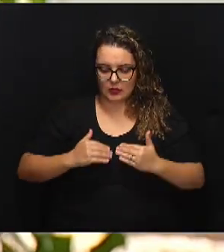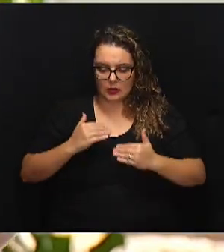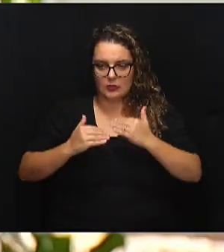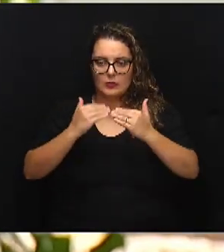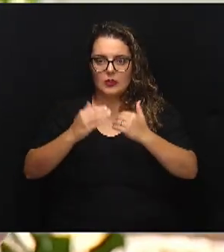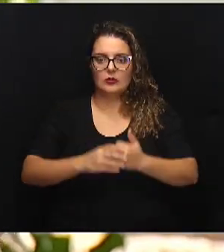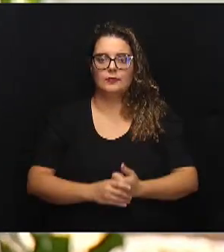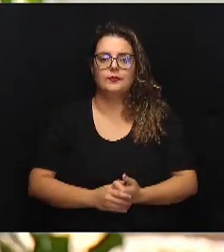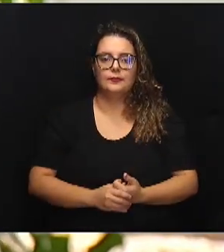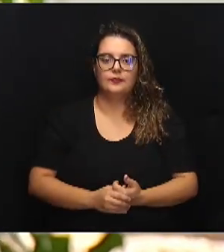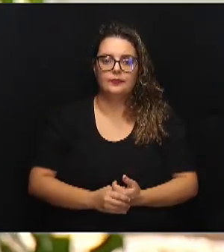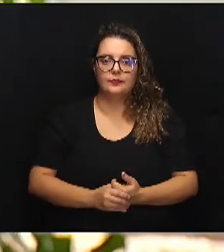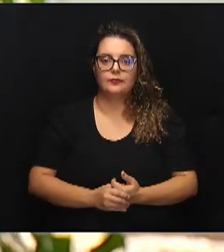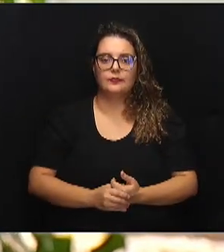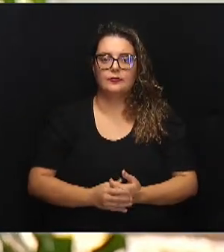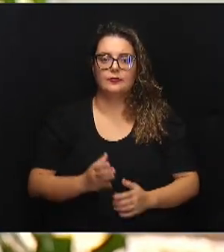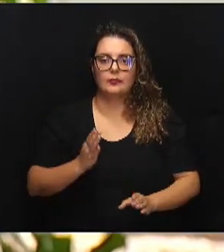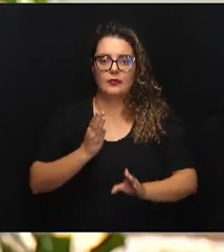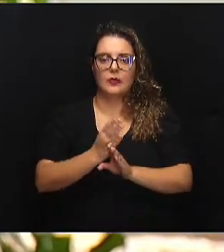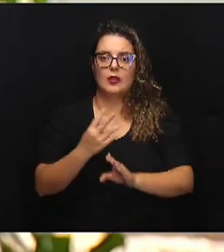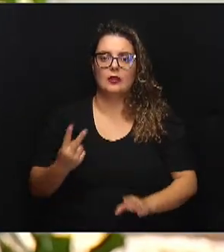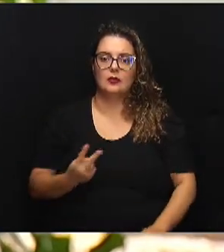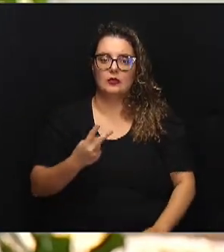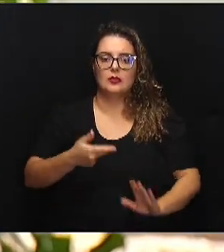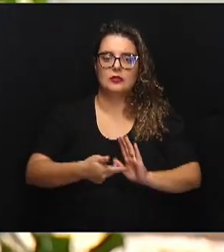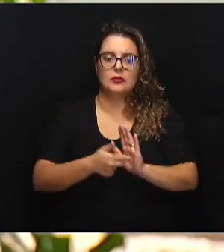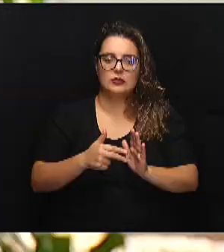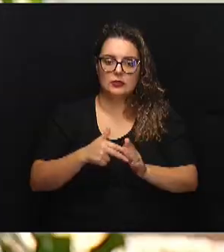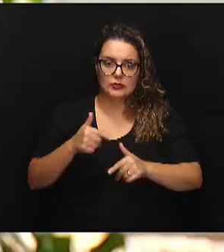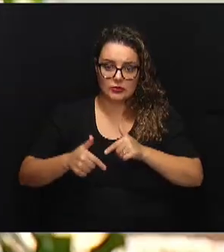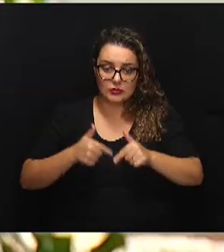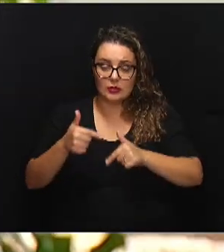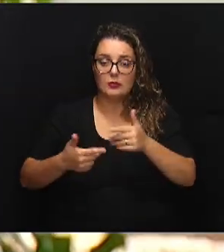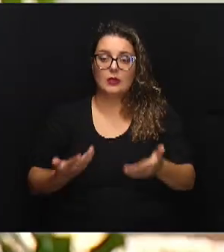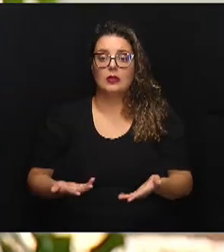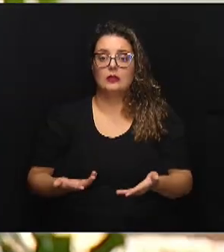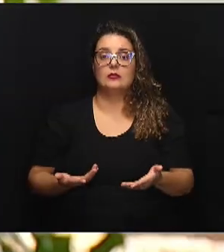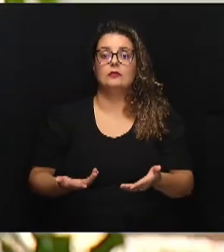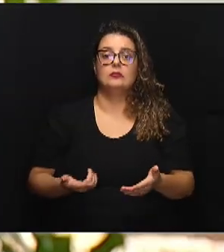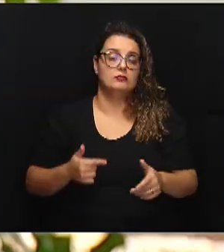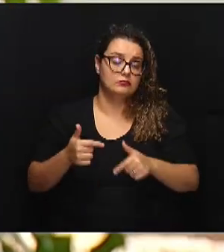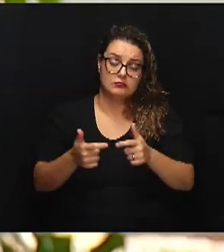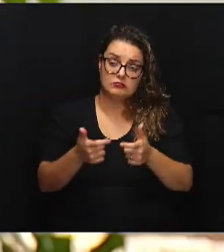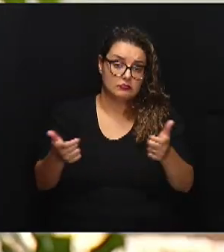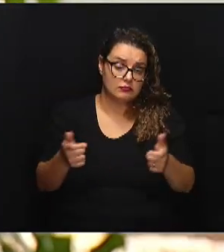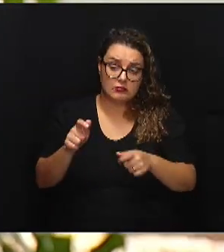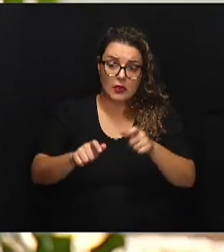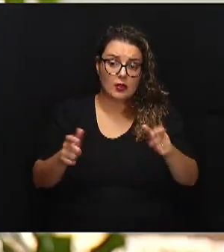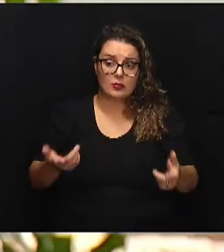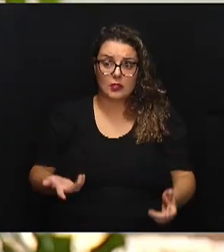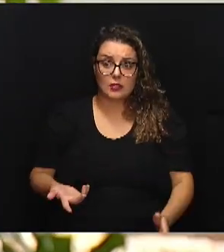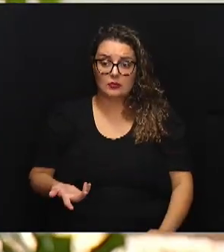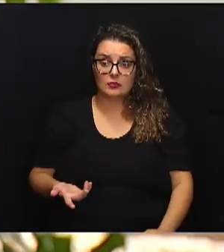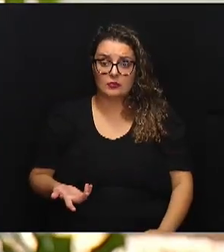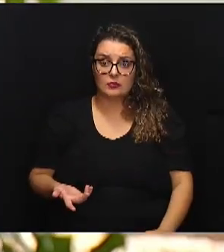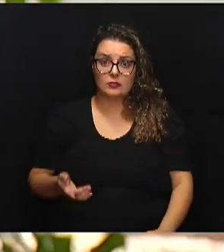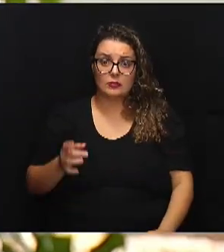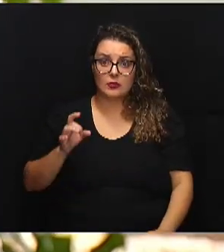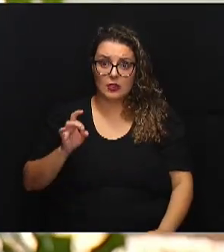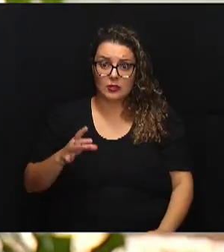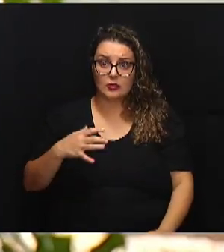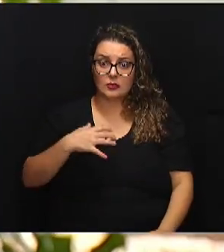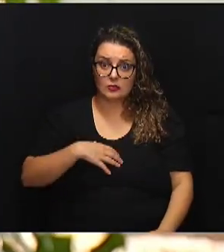É a redescoberta do valor e do sentido do trabalho. O trabalho que, para a maioria das pessoas, é apenas um meio